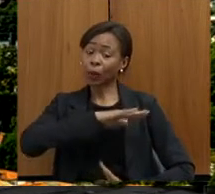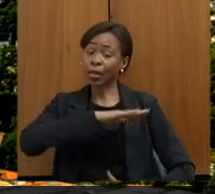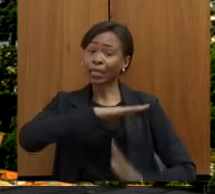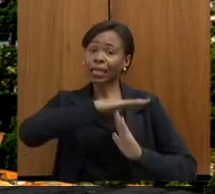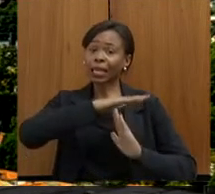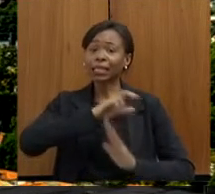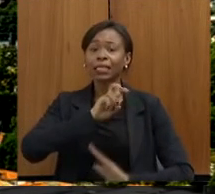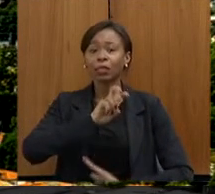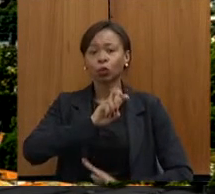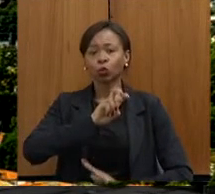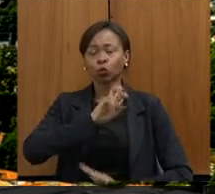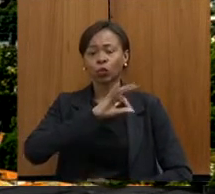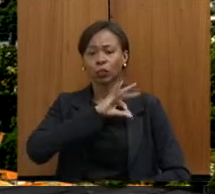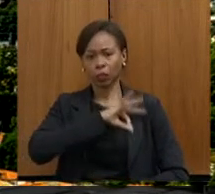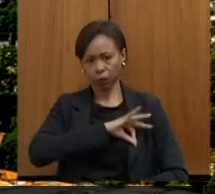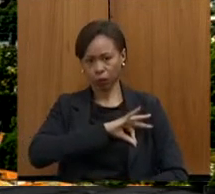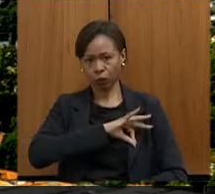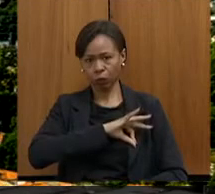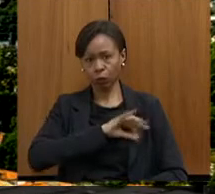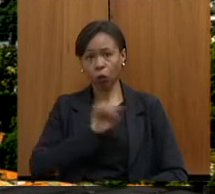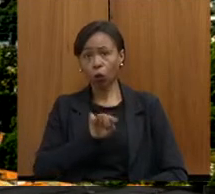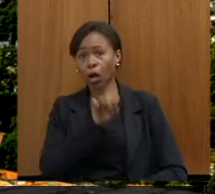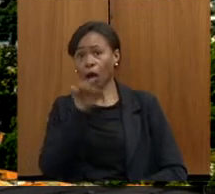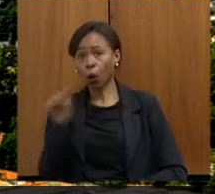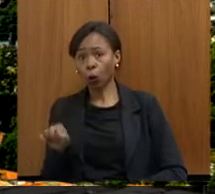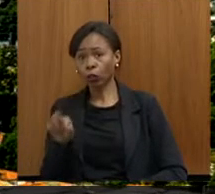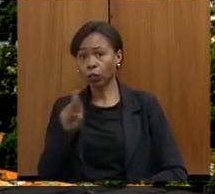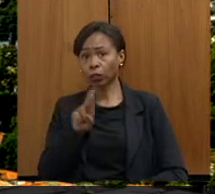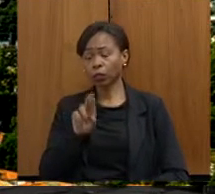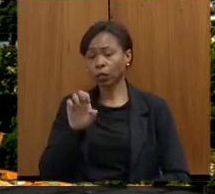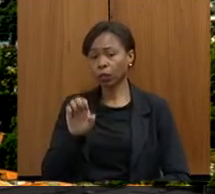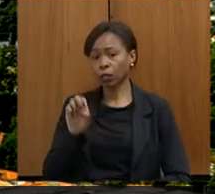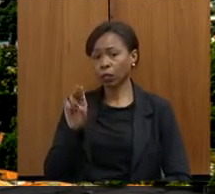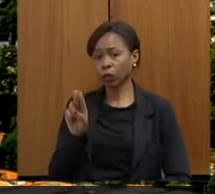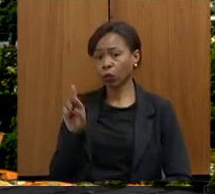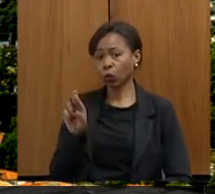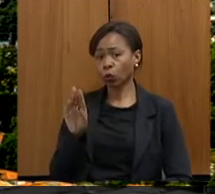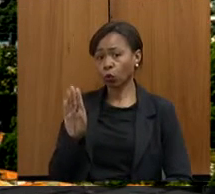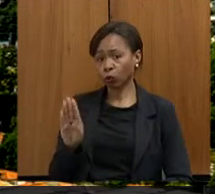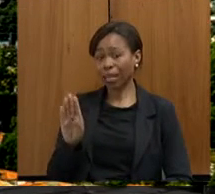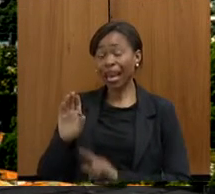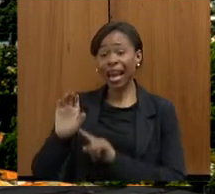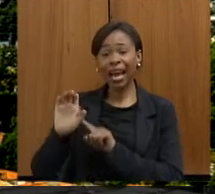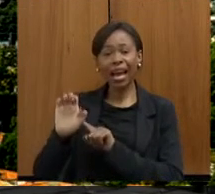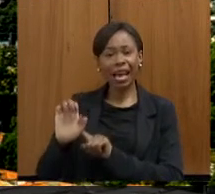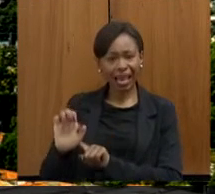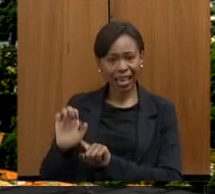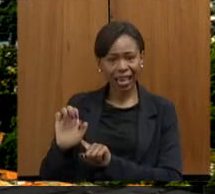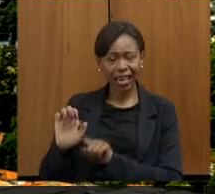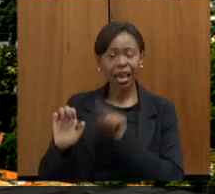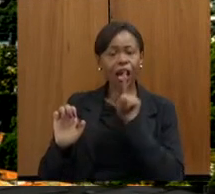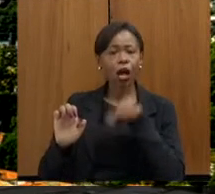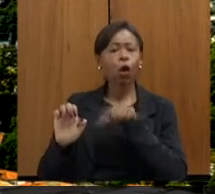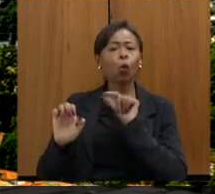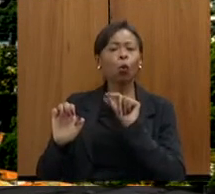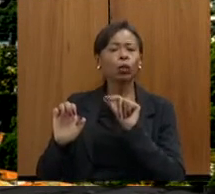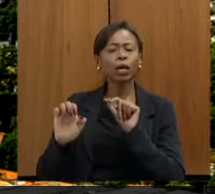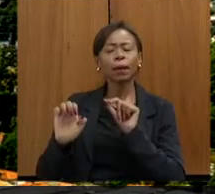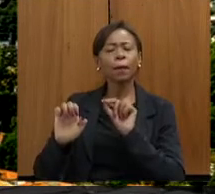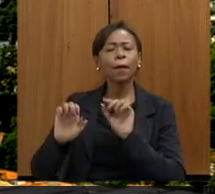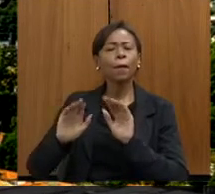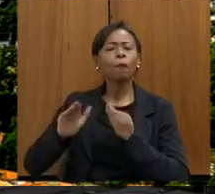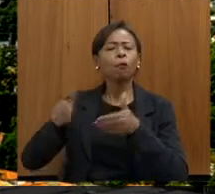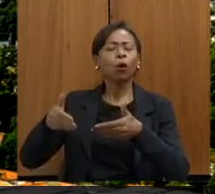mínimos. E a reúbe é, que é reúbe de fim específico para aquelas pessoas, as